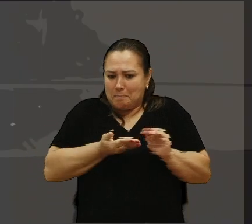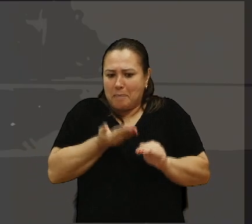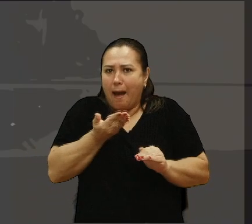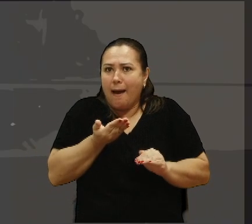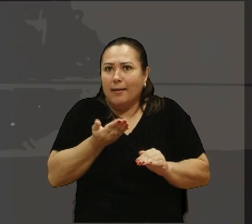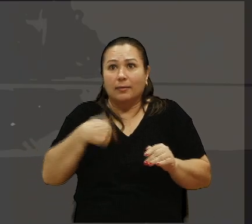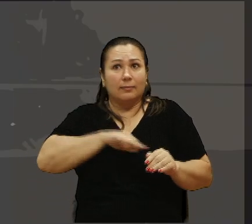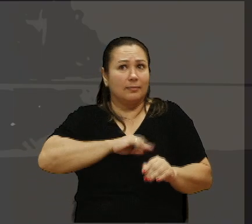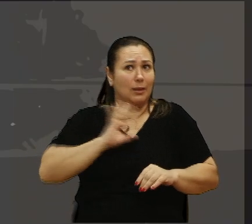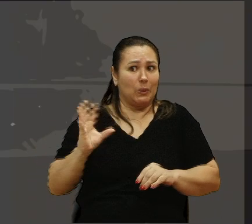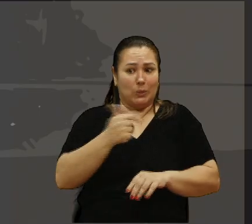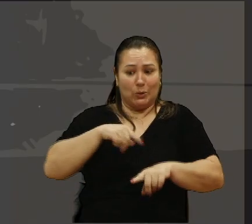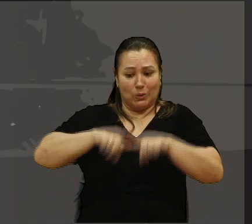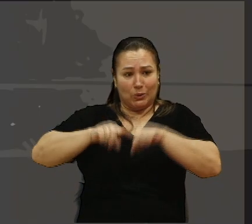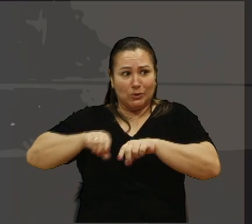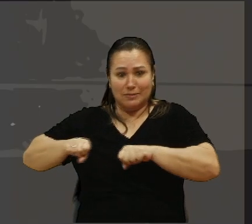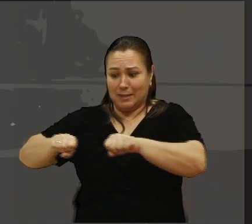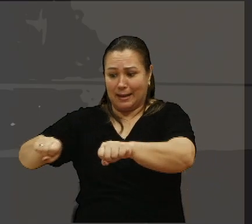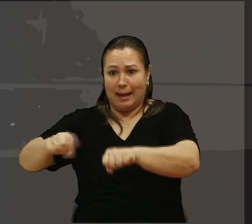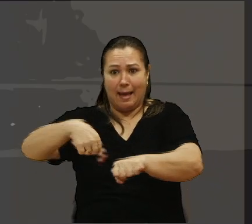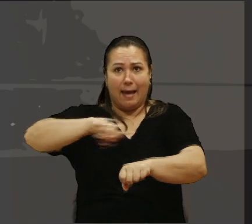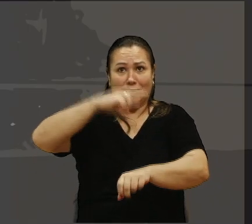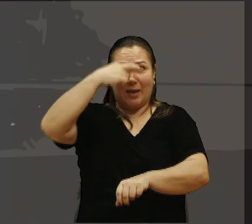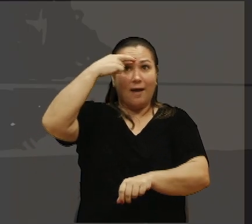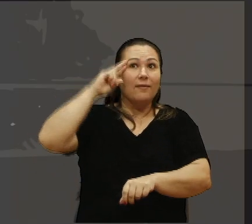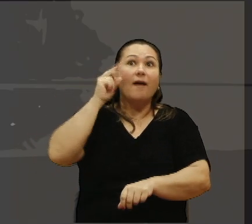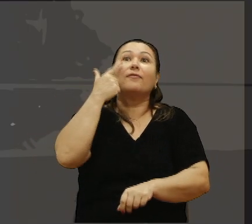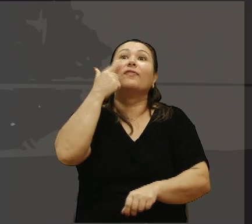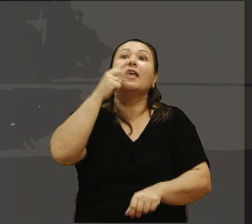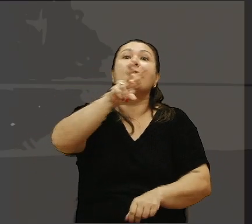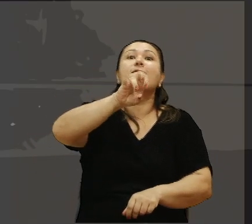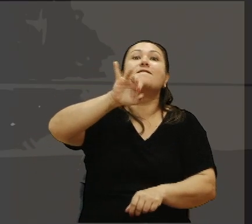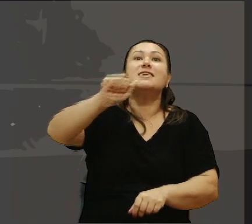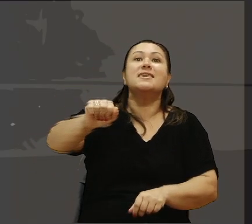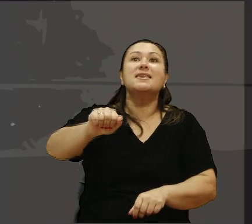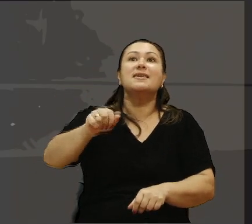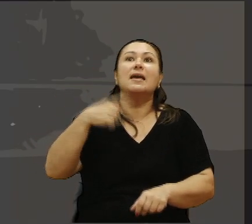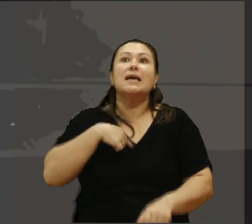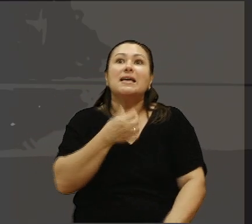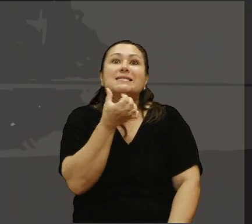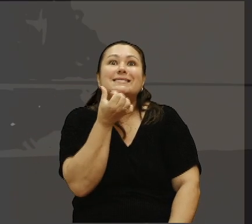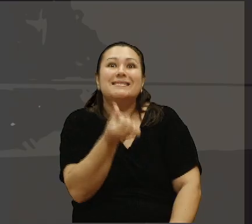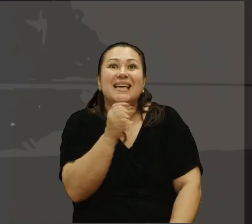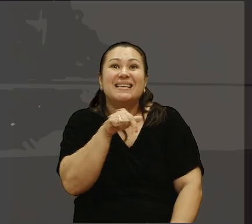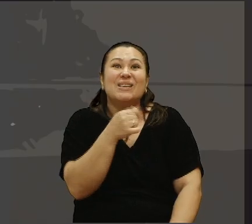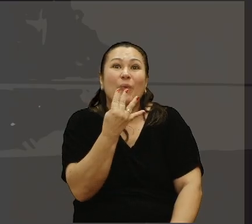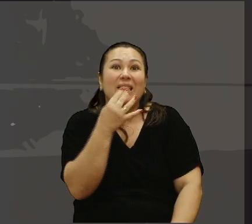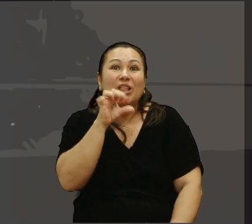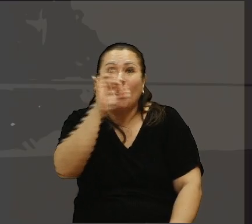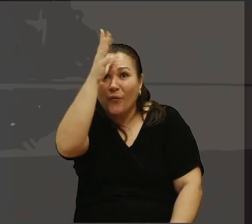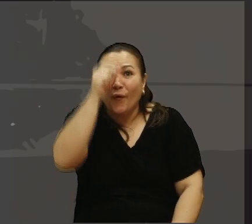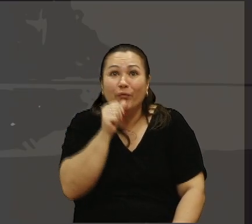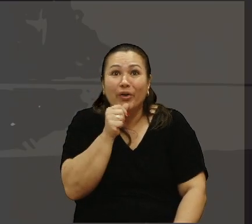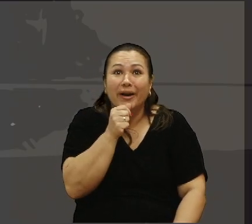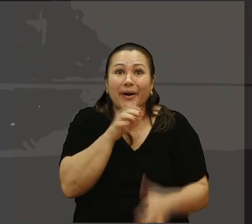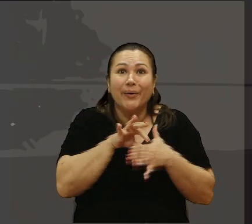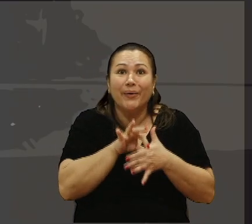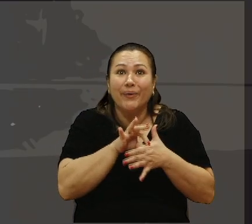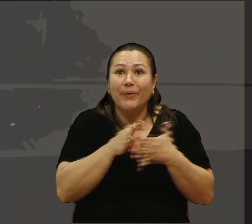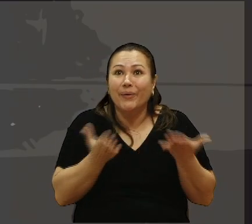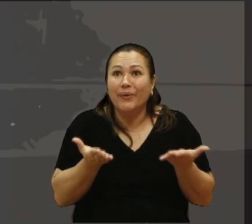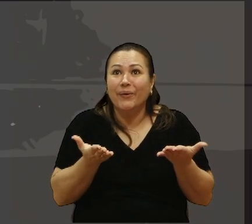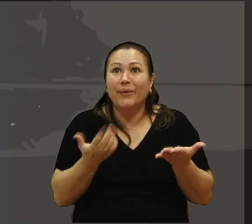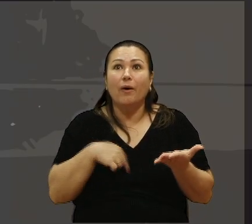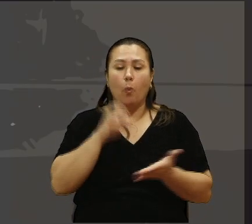Todos os mercados, vereador Rafael Bueno. Via aí, ó, vamos lá, no Via Atacadista, R$ 6,49 o frango.